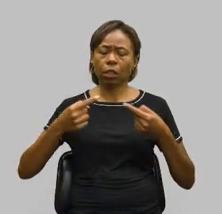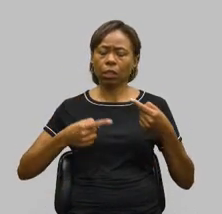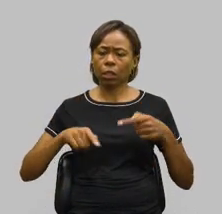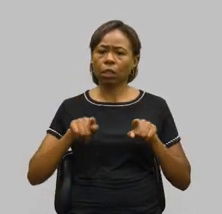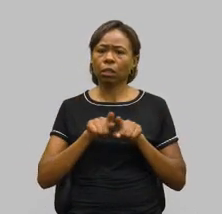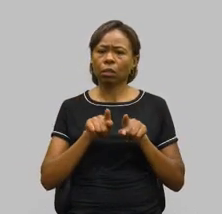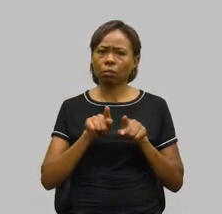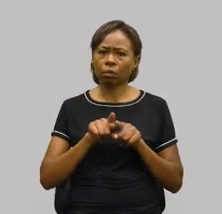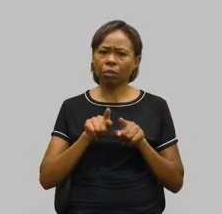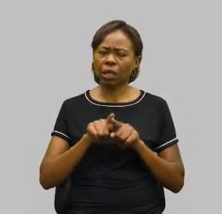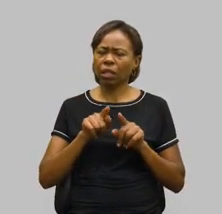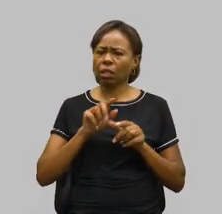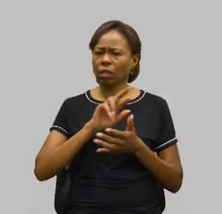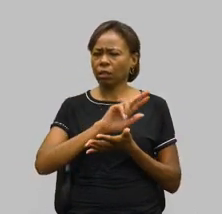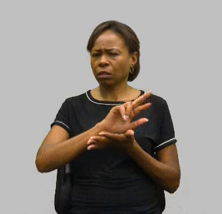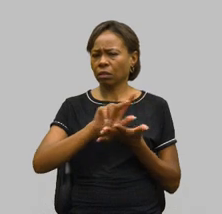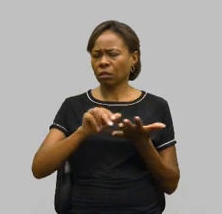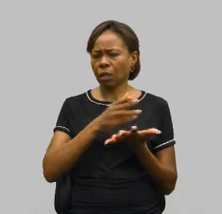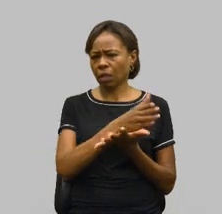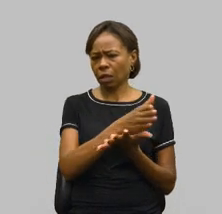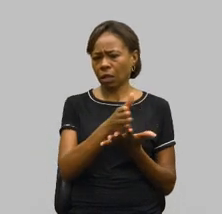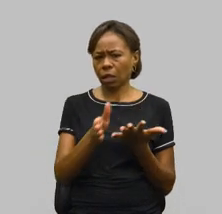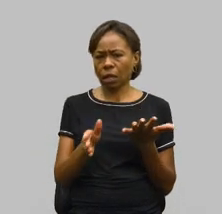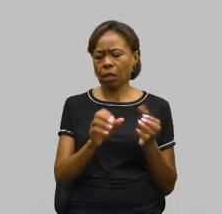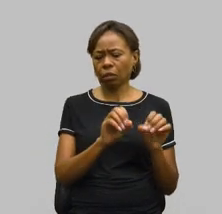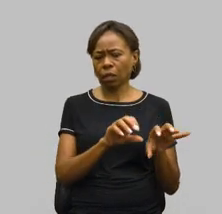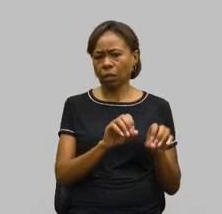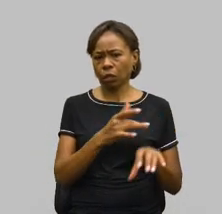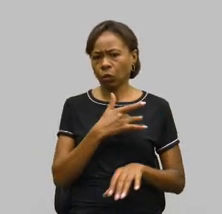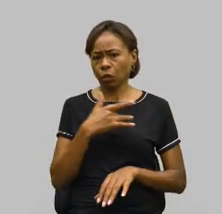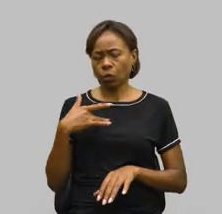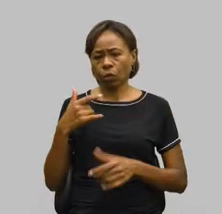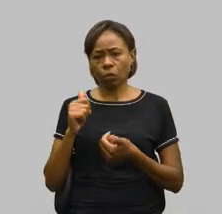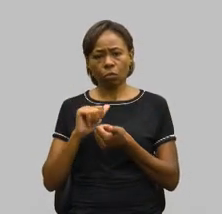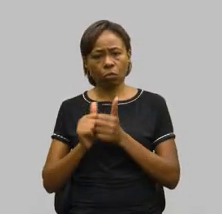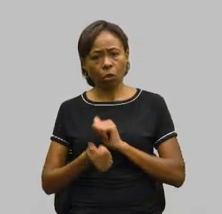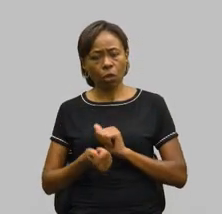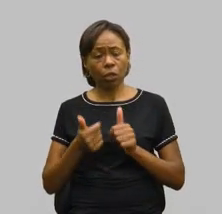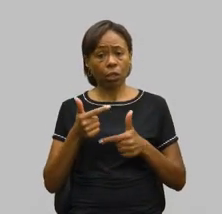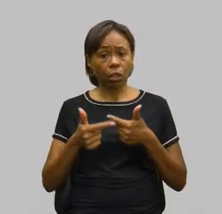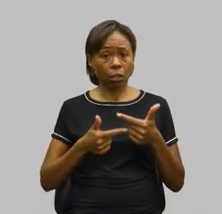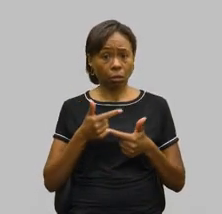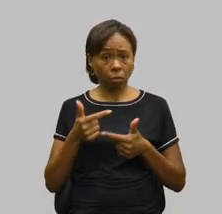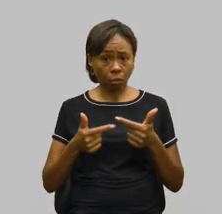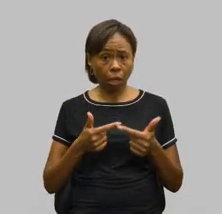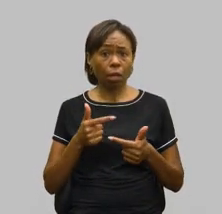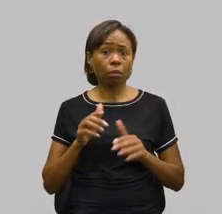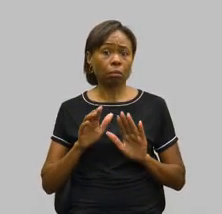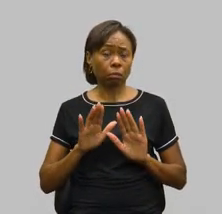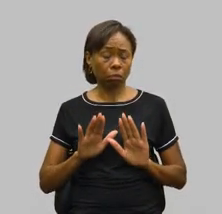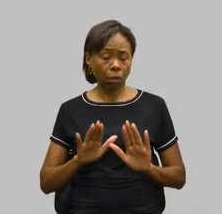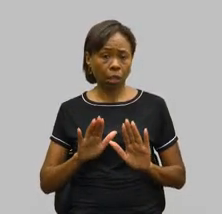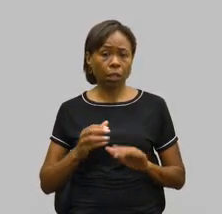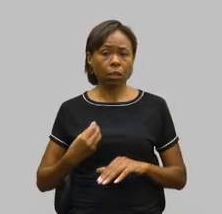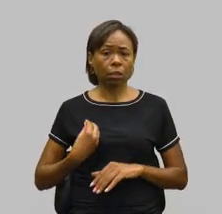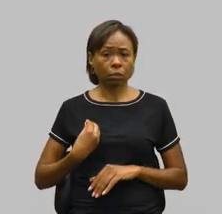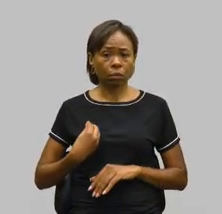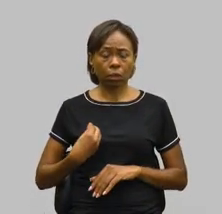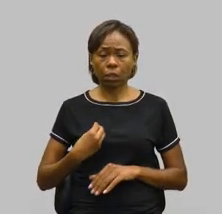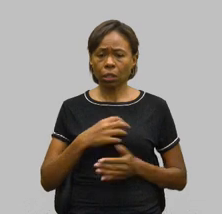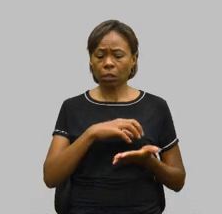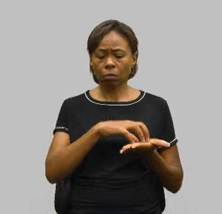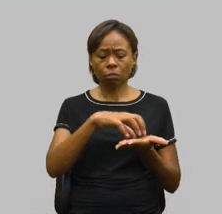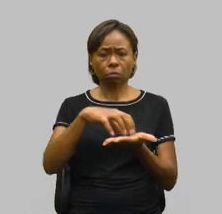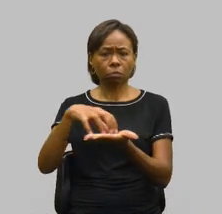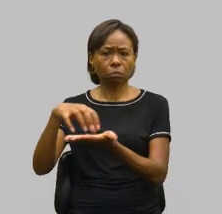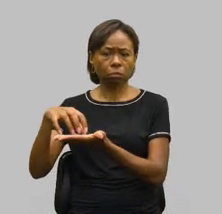diversas áreas seja ela educação saúde Esporte trabalho mas que tem uma presença em diversos setores em